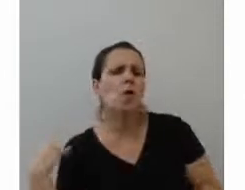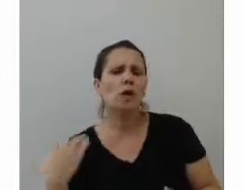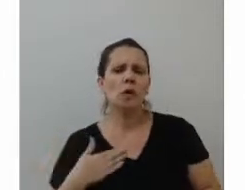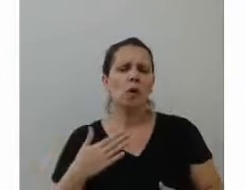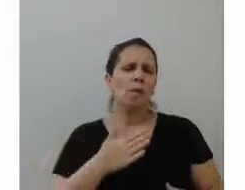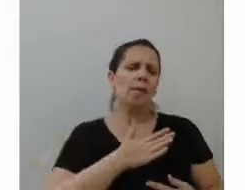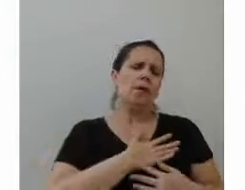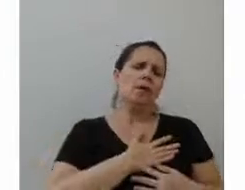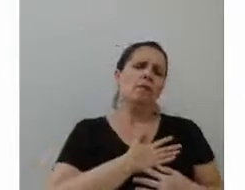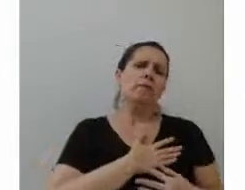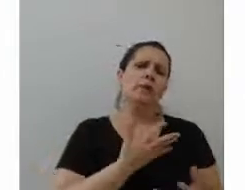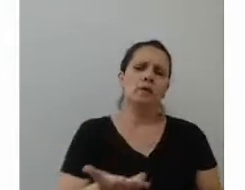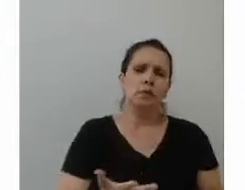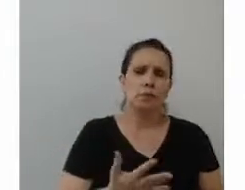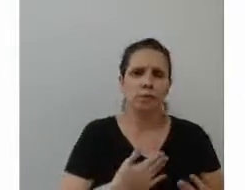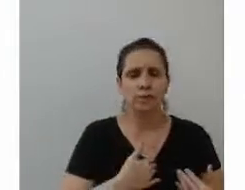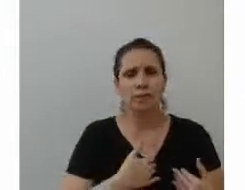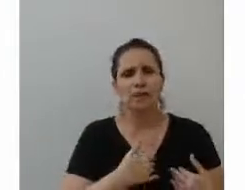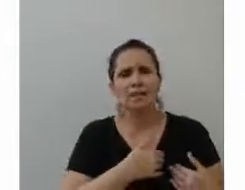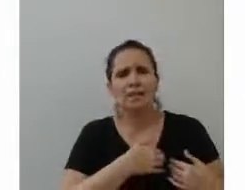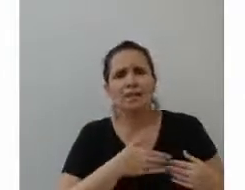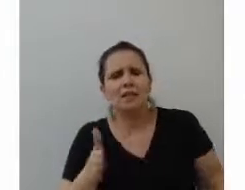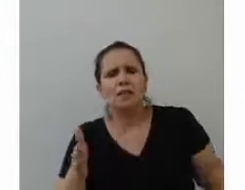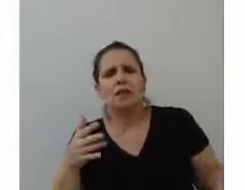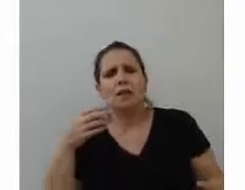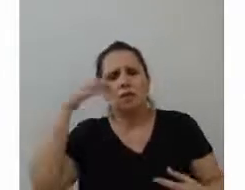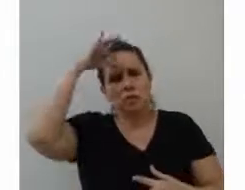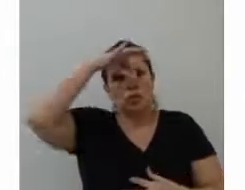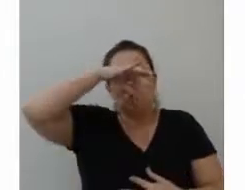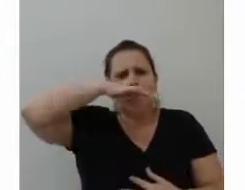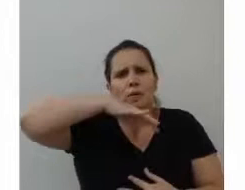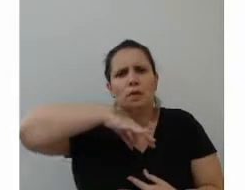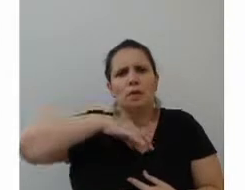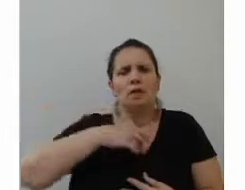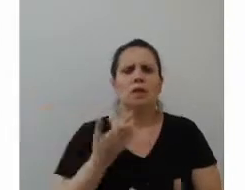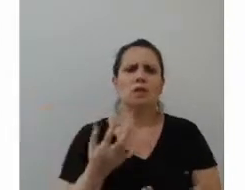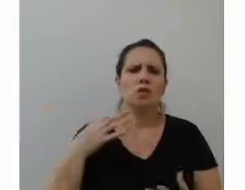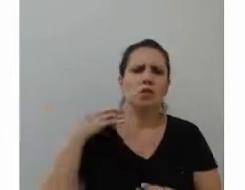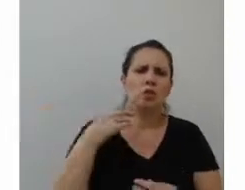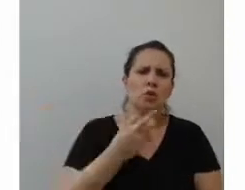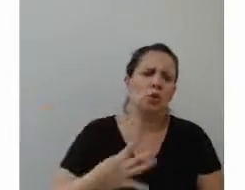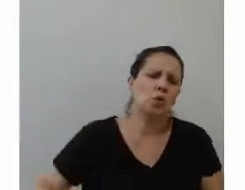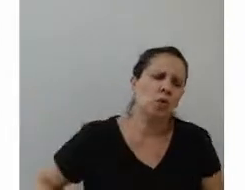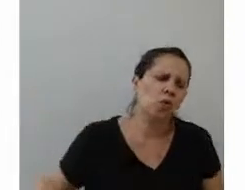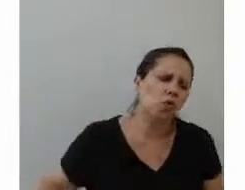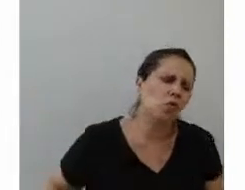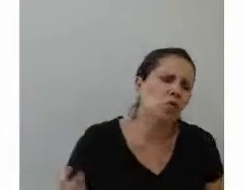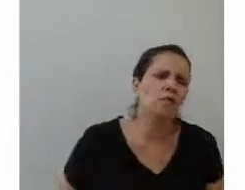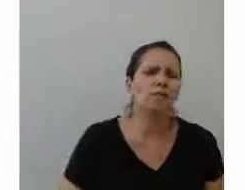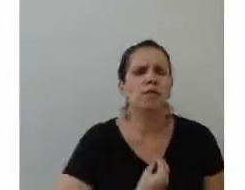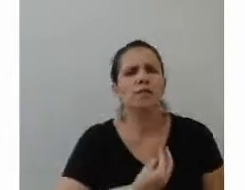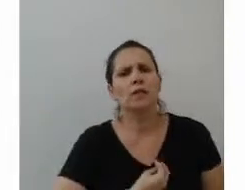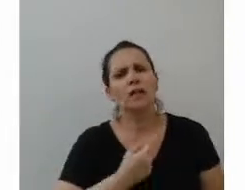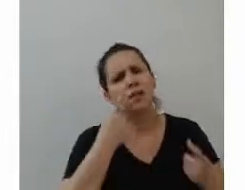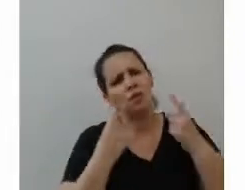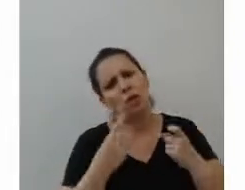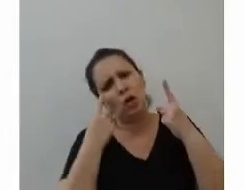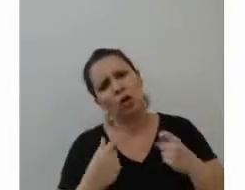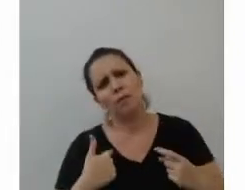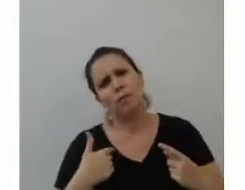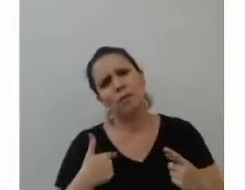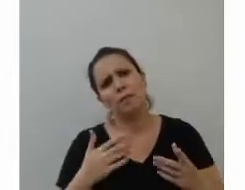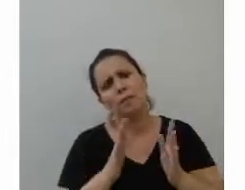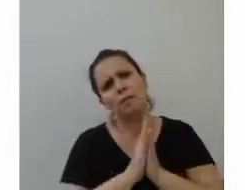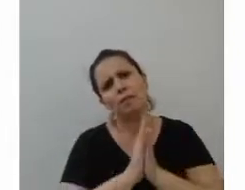meu peito rebentar-se a fibra que o espírito enlaça a dor vivente, não derramem por mim nenhuma lágrima em